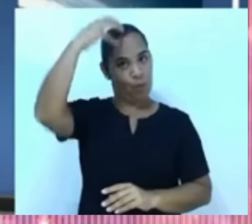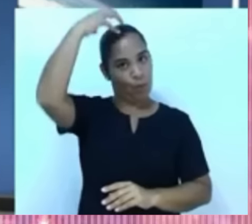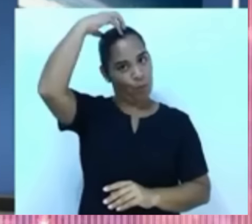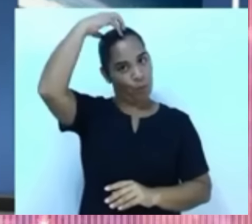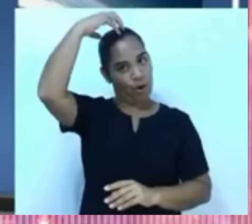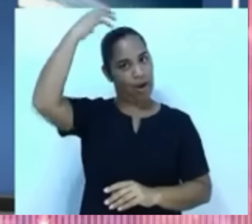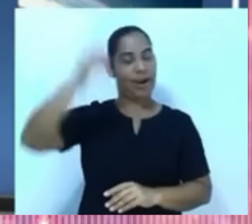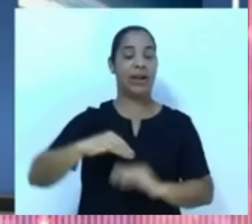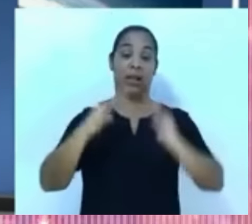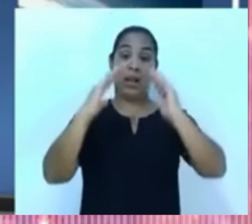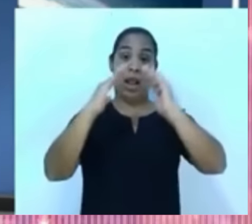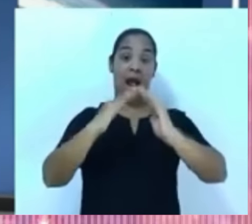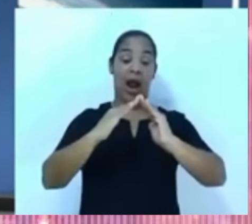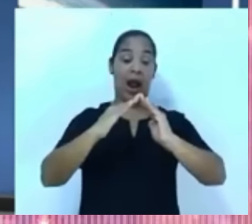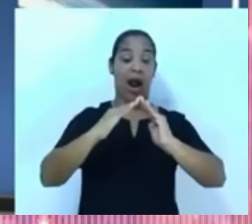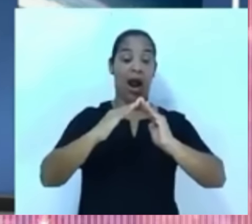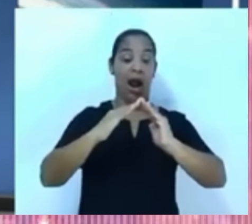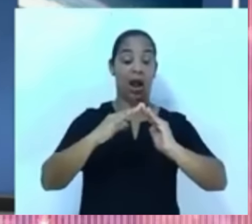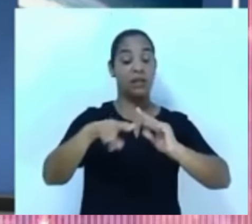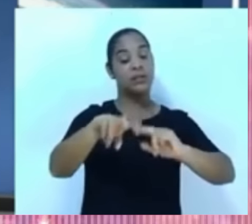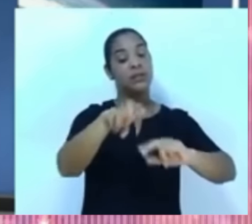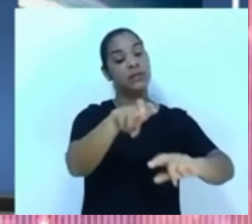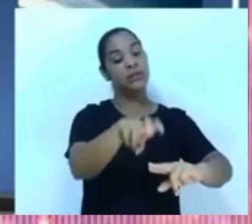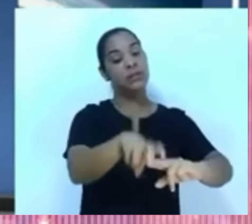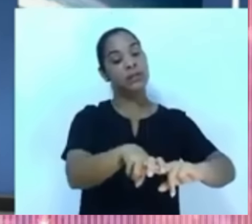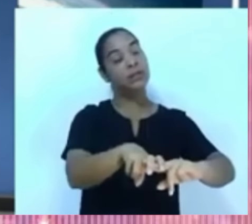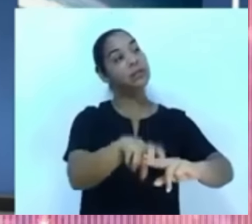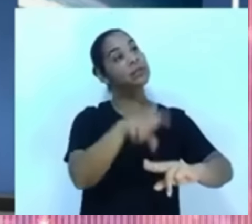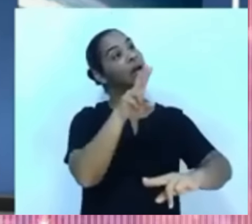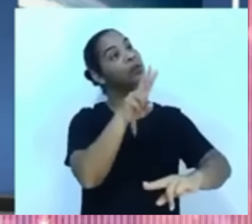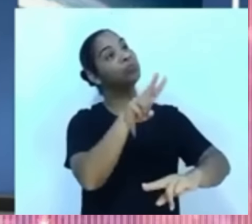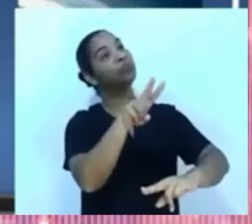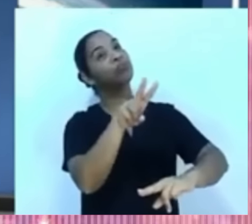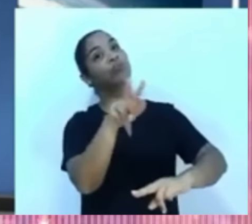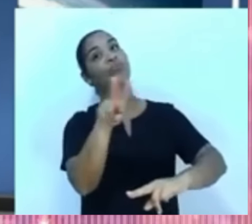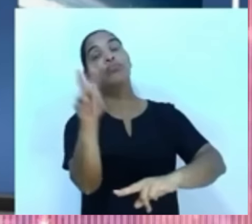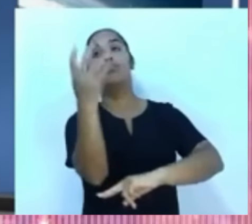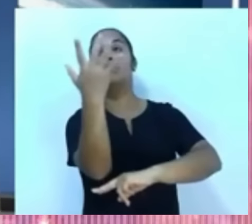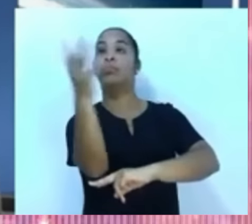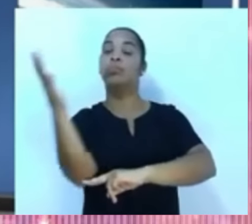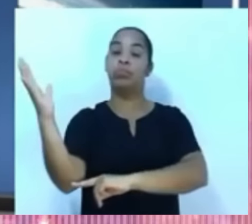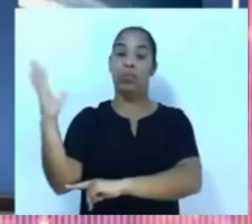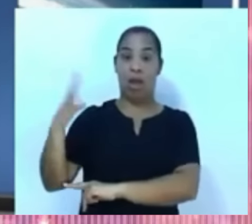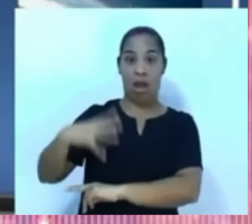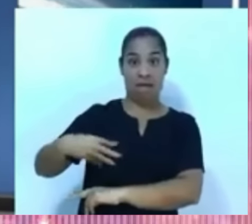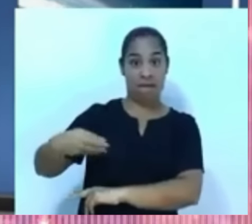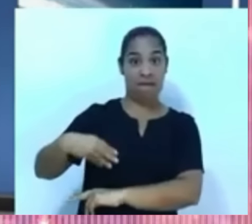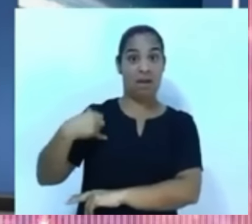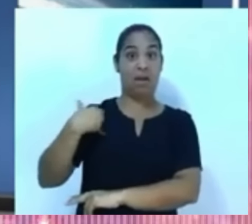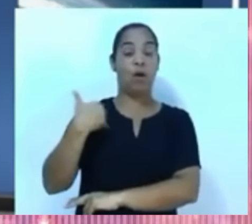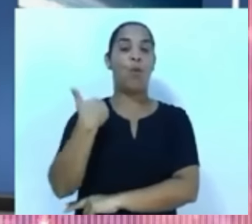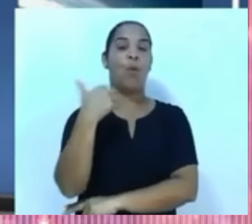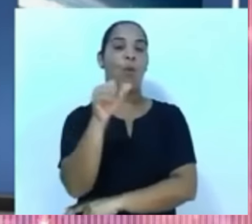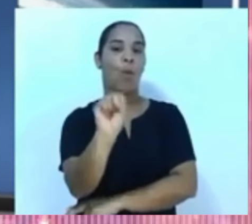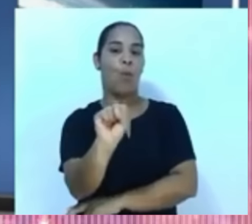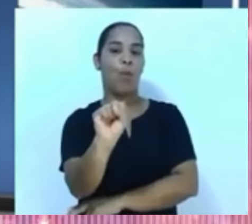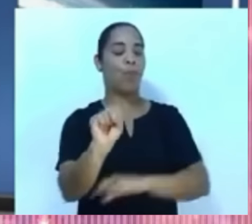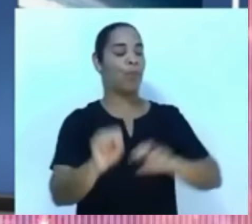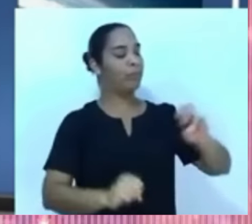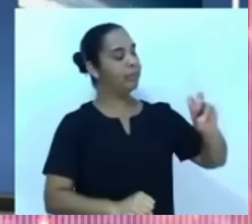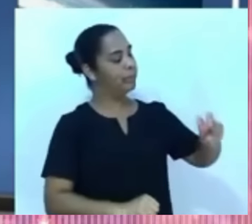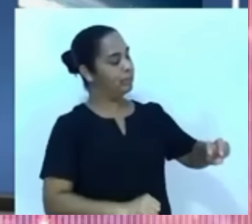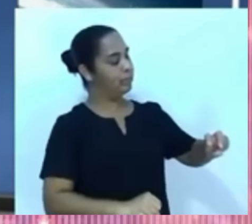na varanda contemplando a natureza e o seu filhinho de 8 anos brincava num aquário ali ao lado o